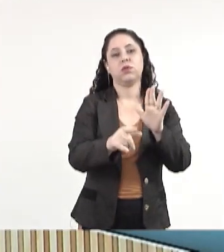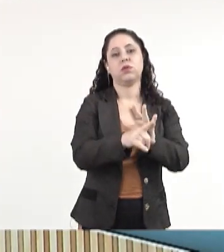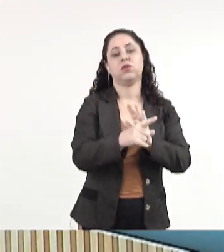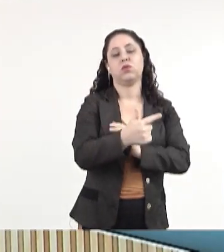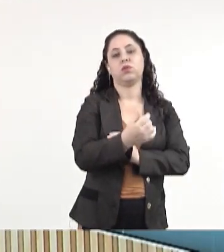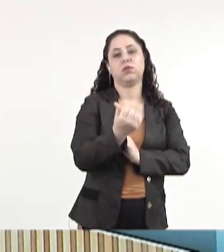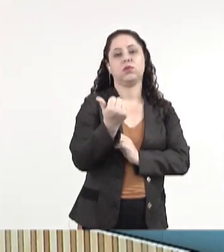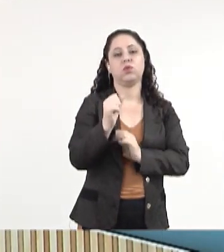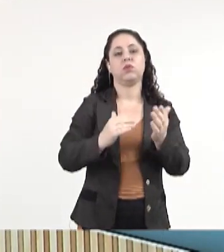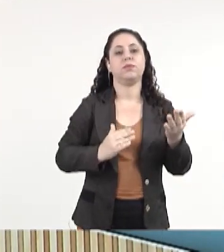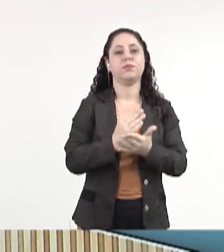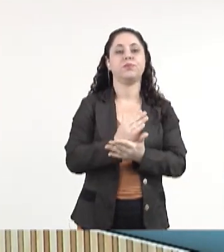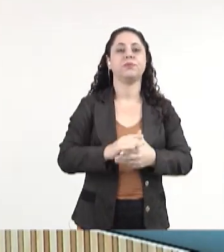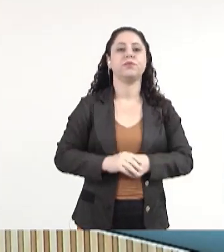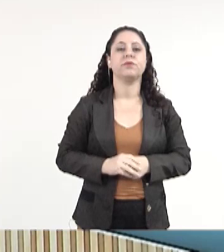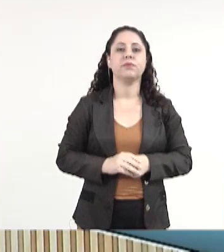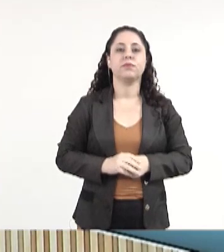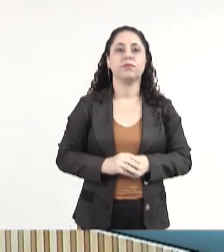208 aprovado.